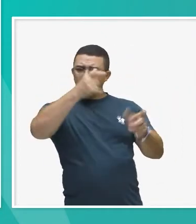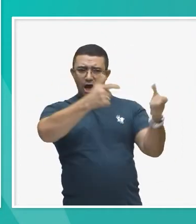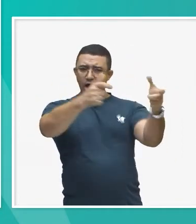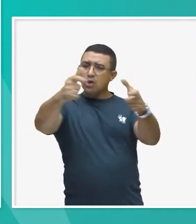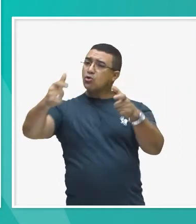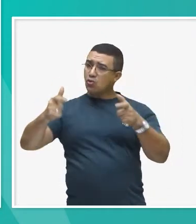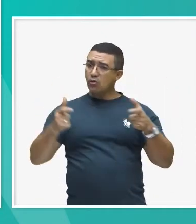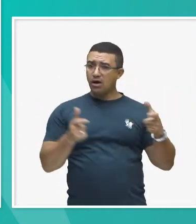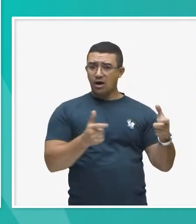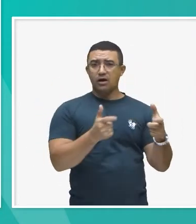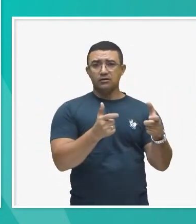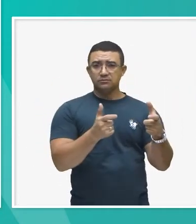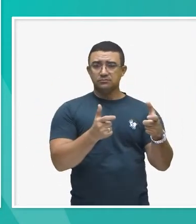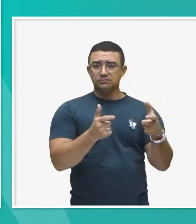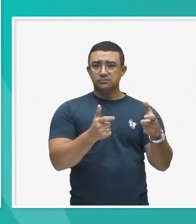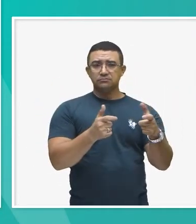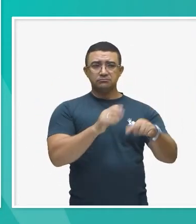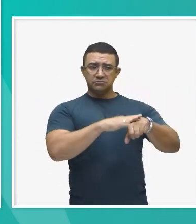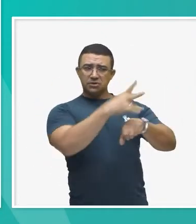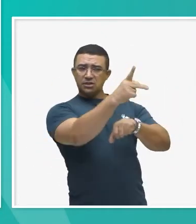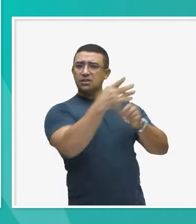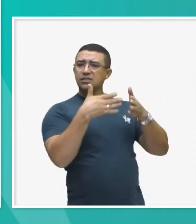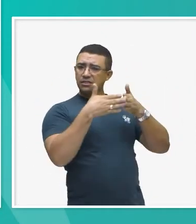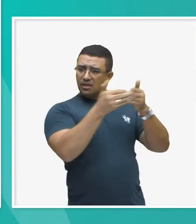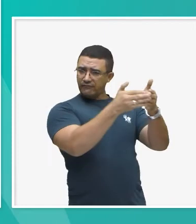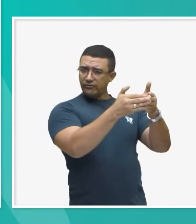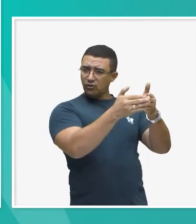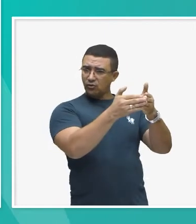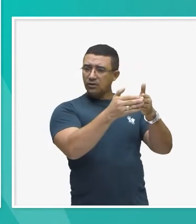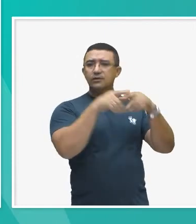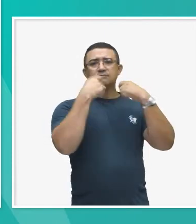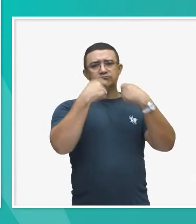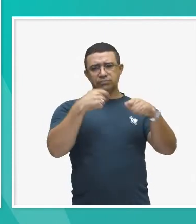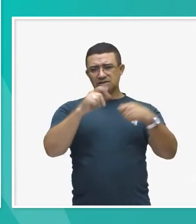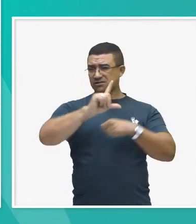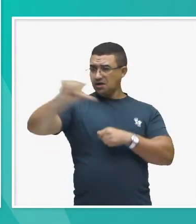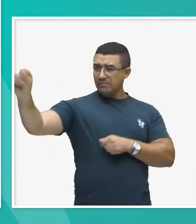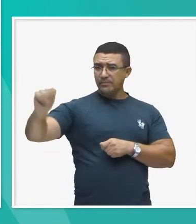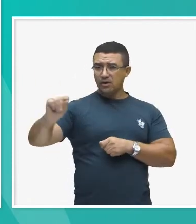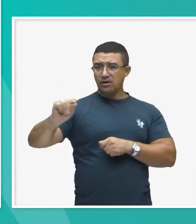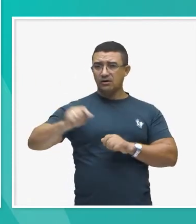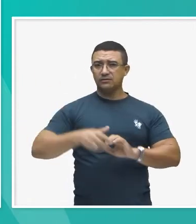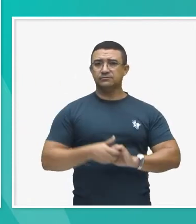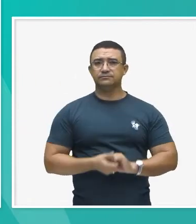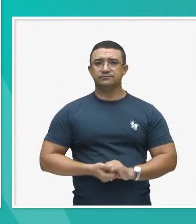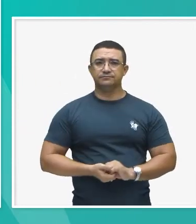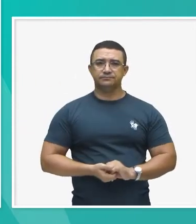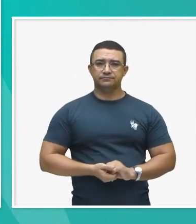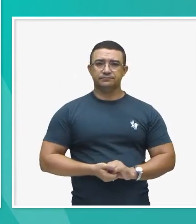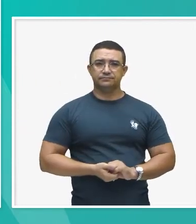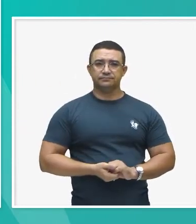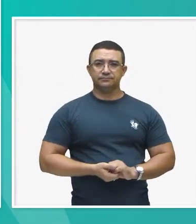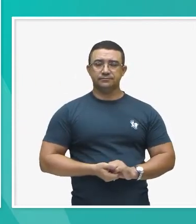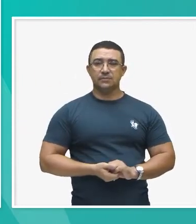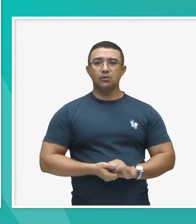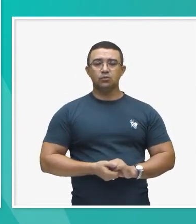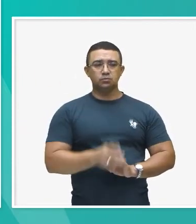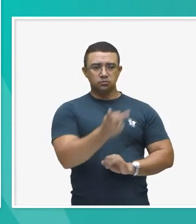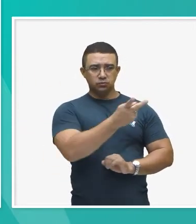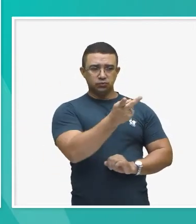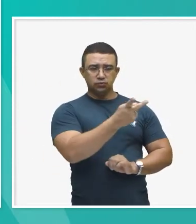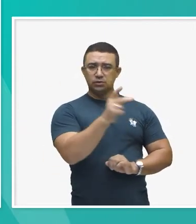alertá-los que seus navios devem deixar esse lugar, né? O Solomon e a Vitória ali são conservationists,